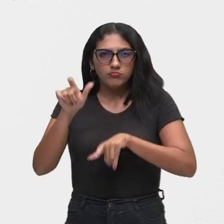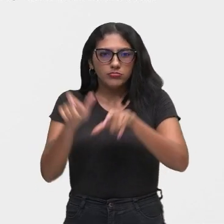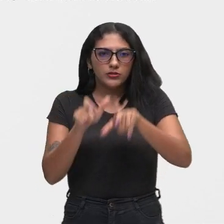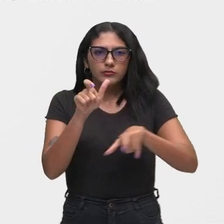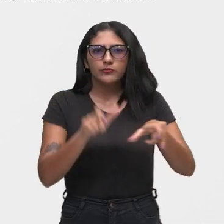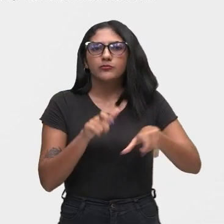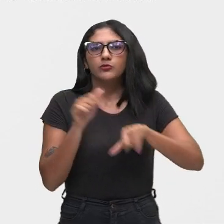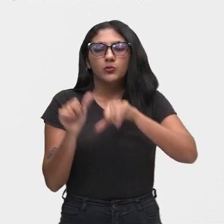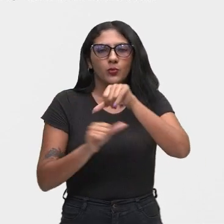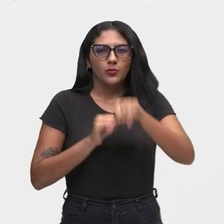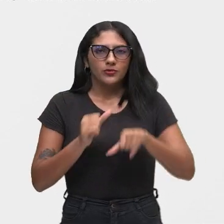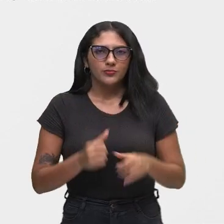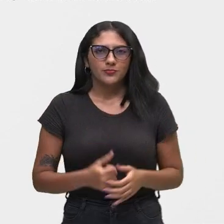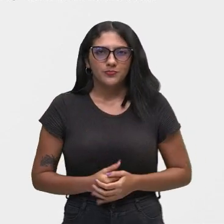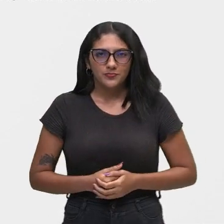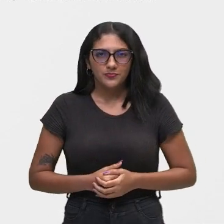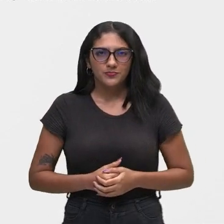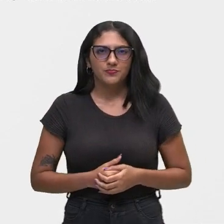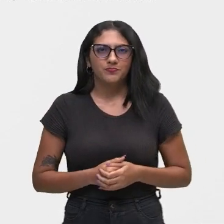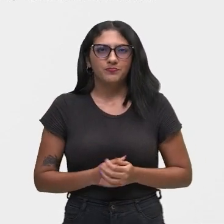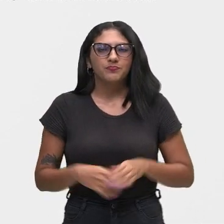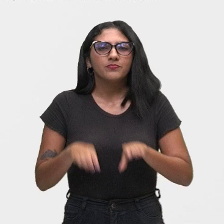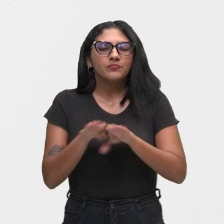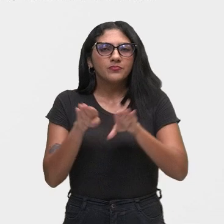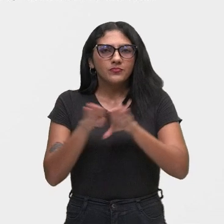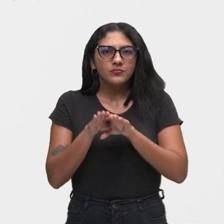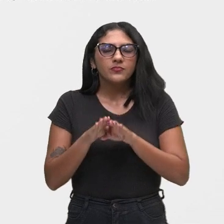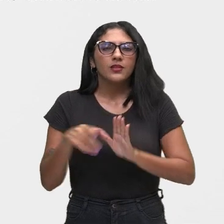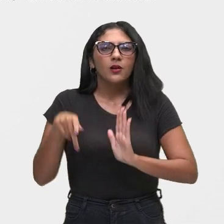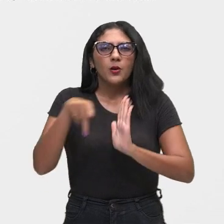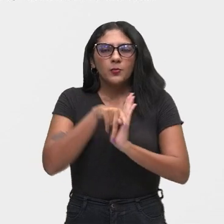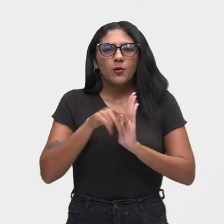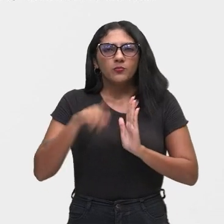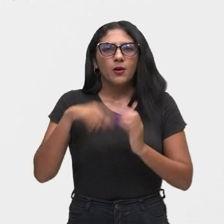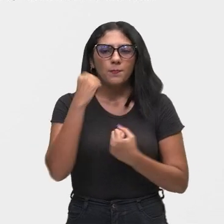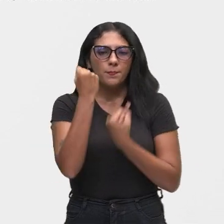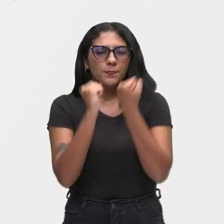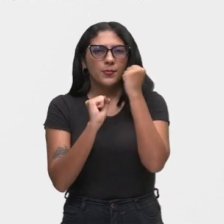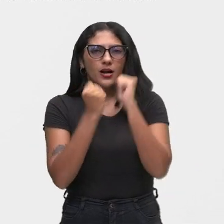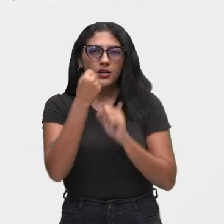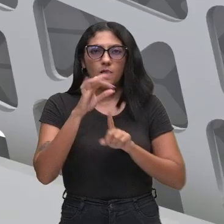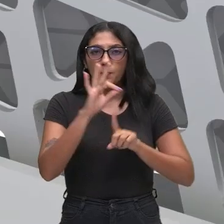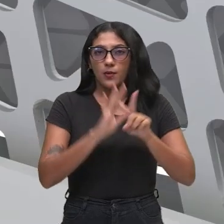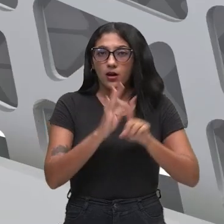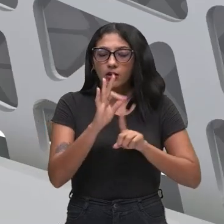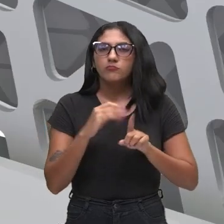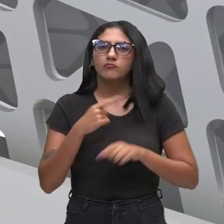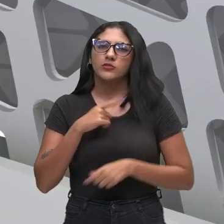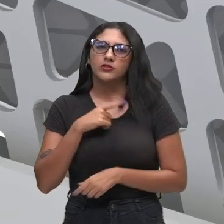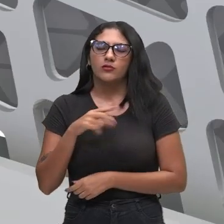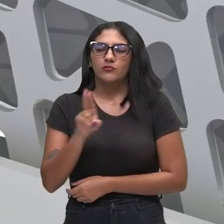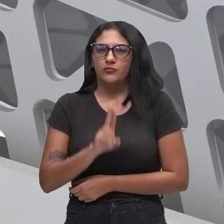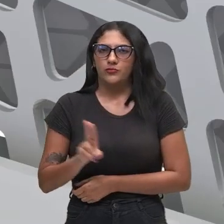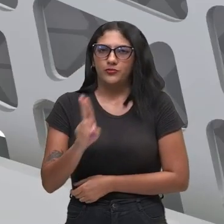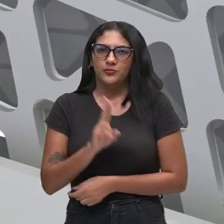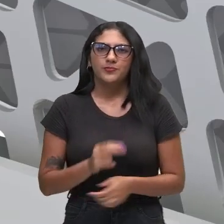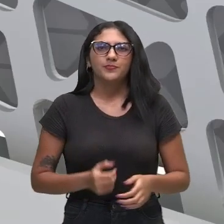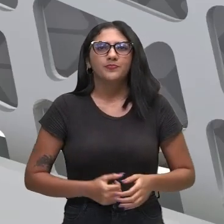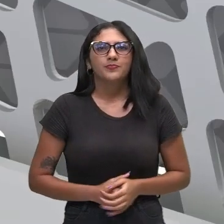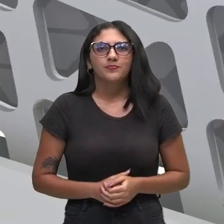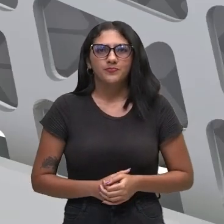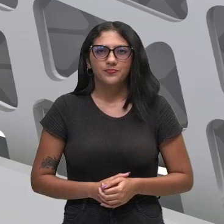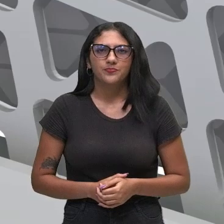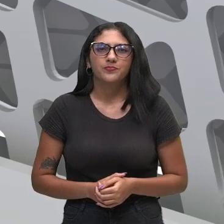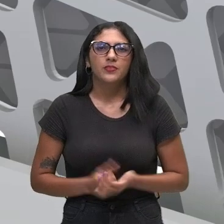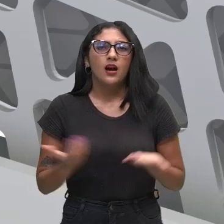as máquinas térmicas, elas foram muito utilizadas nesse processo. E aí nós vamos agora saber um